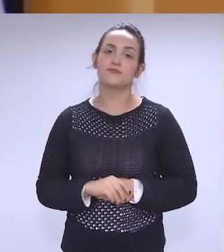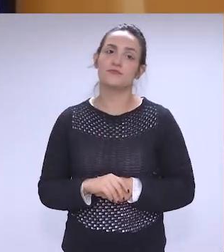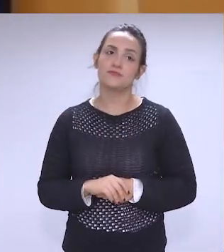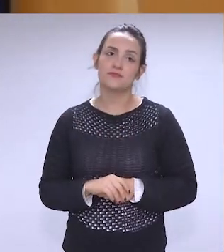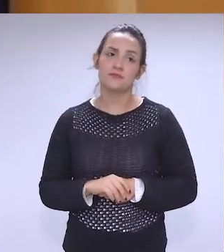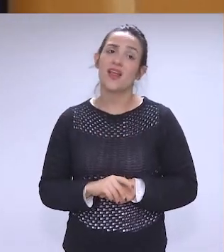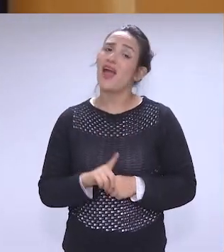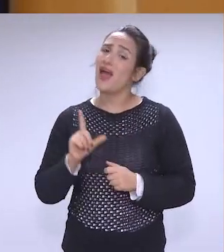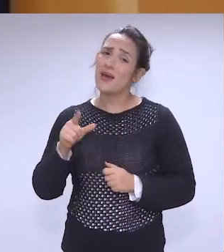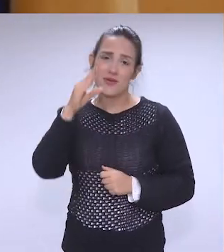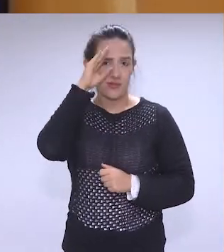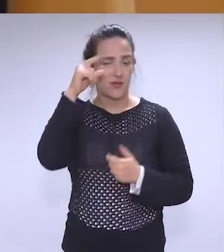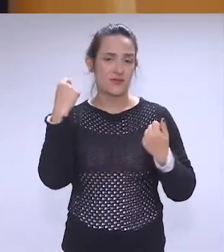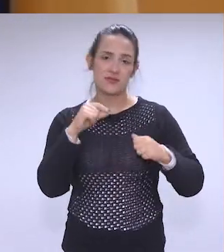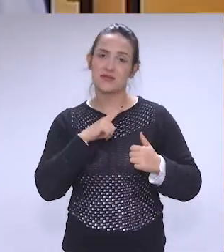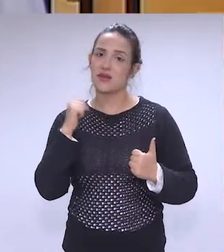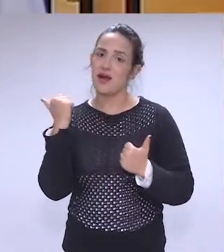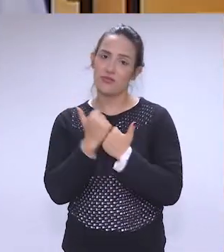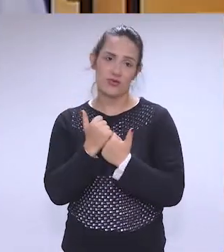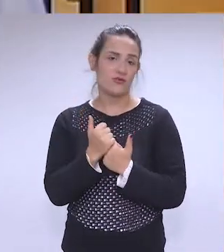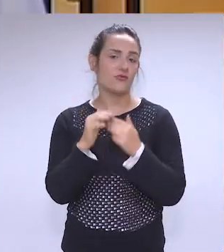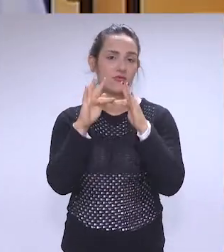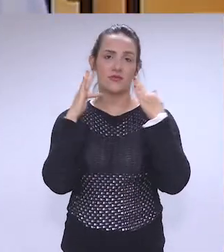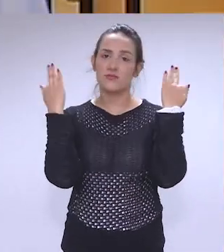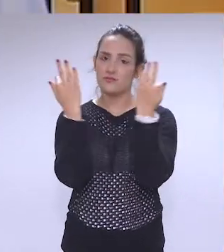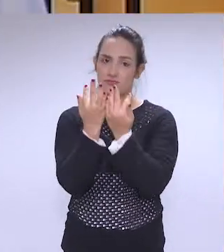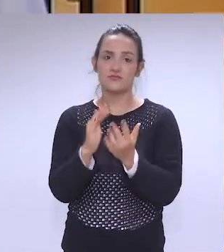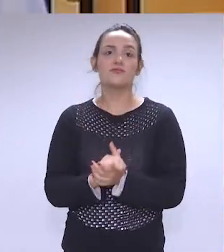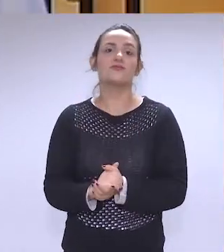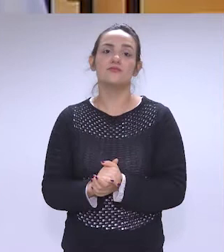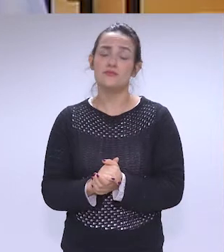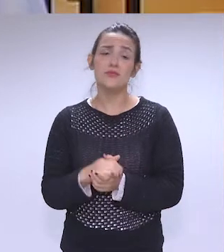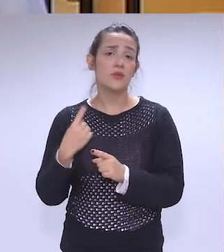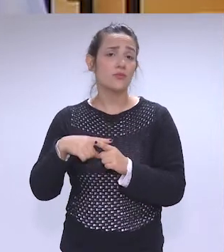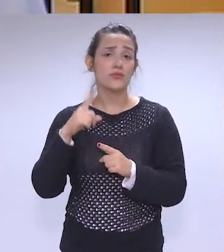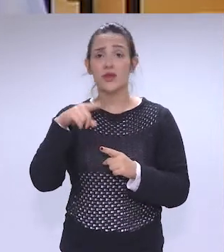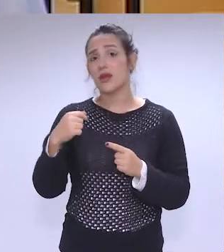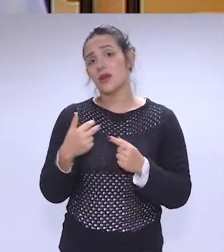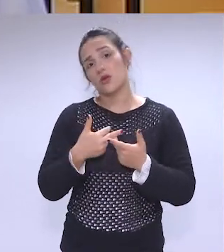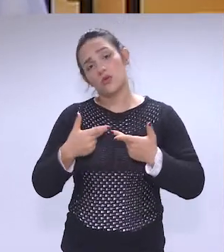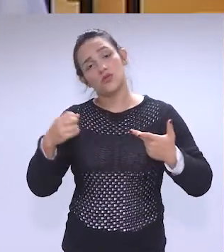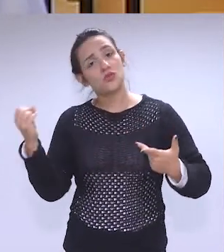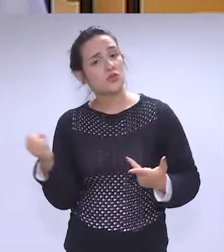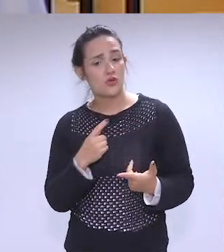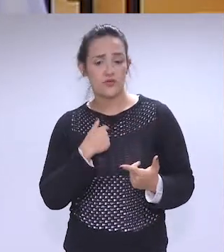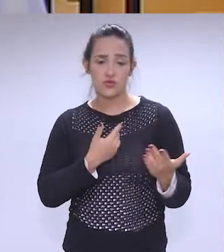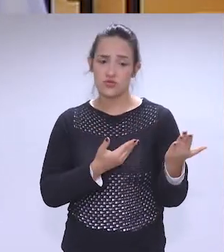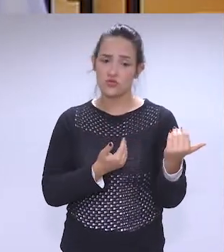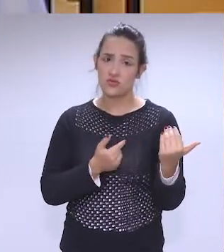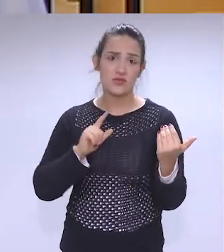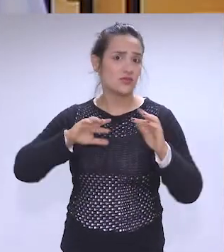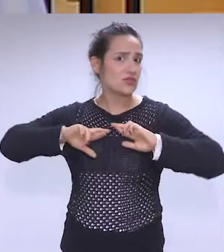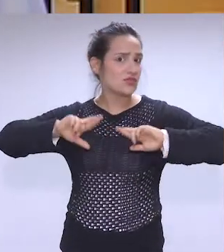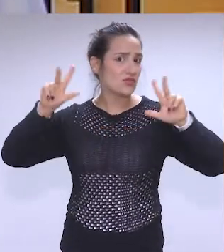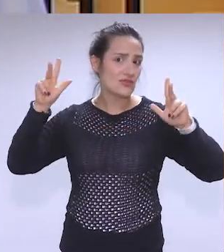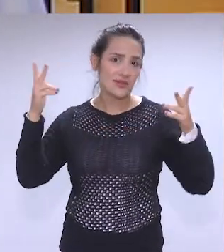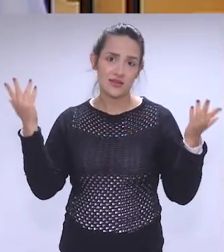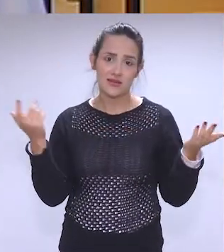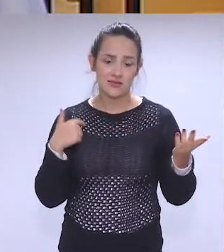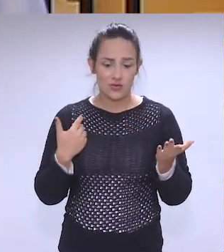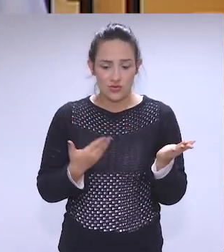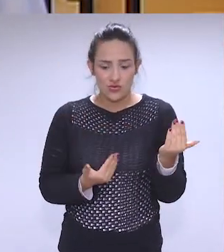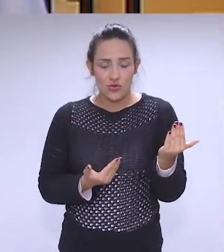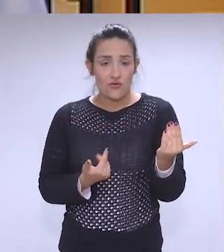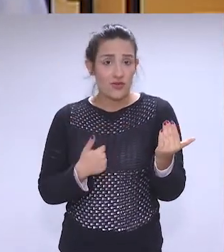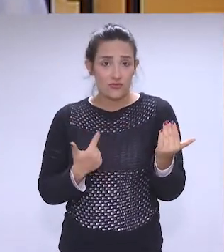mais busca é o apoio da família, né? Porque querendo ou não, é uma coisa nova, eu sou muito nova, então é tudo muito diferente para